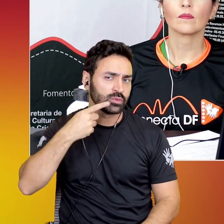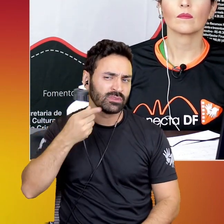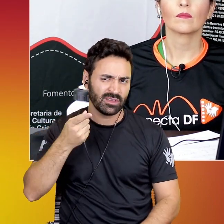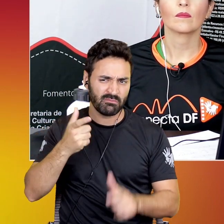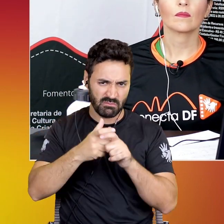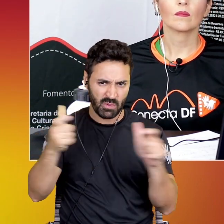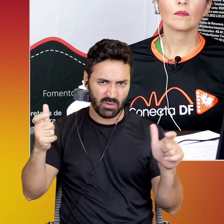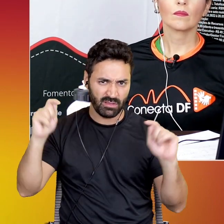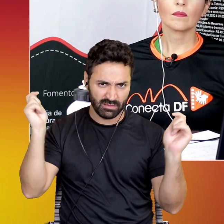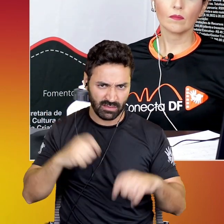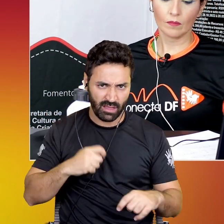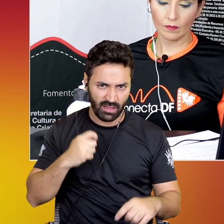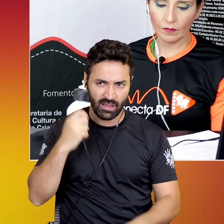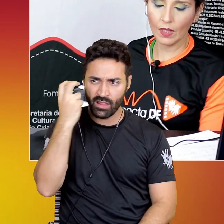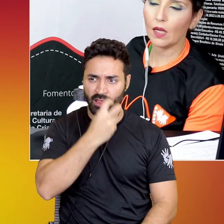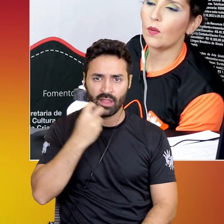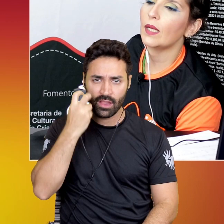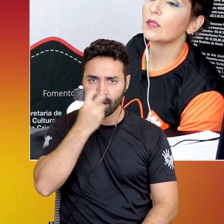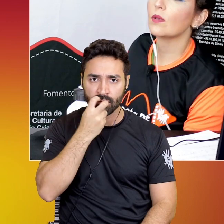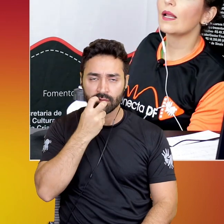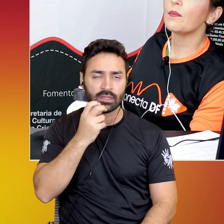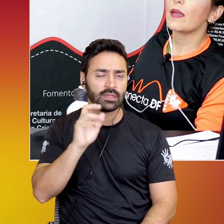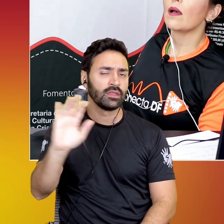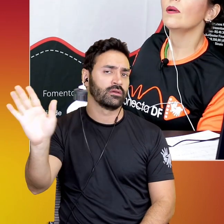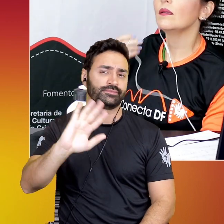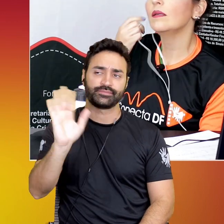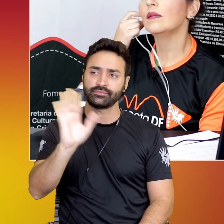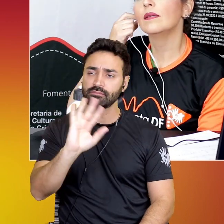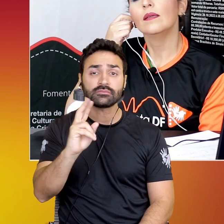fazer a leitura labial? Não, a leitura